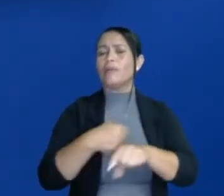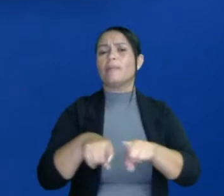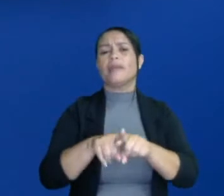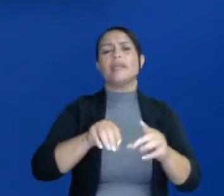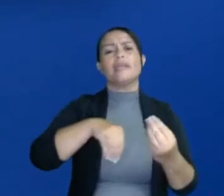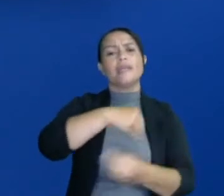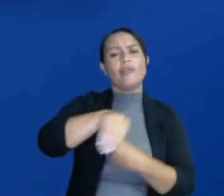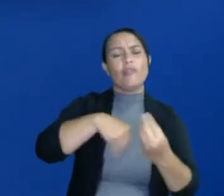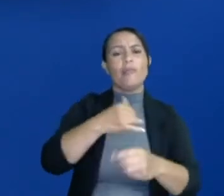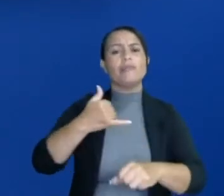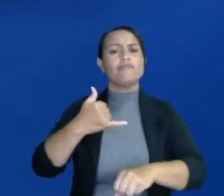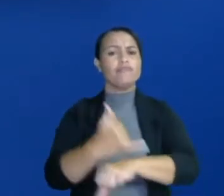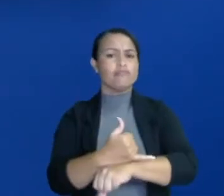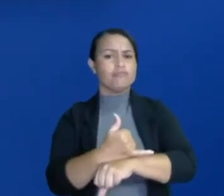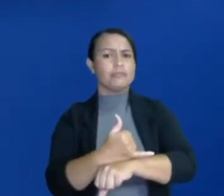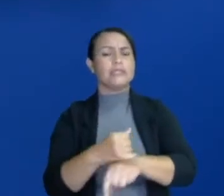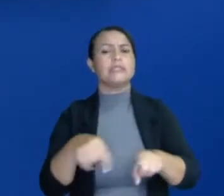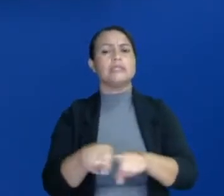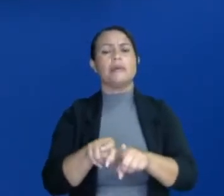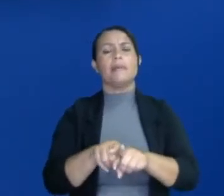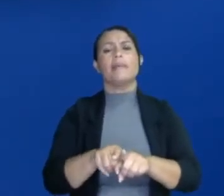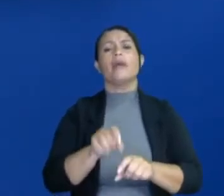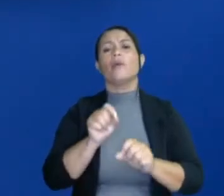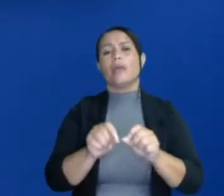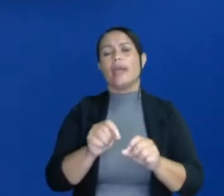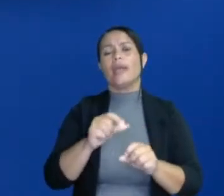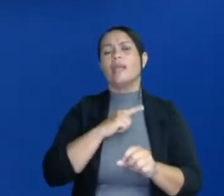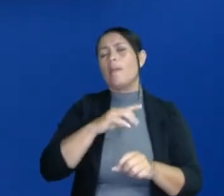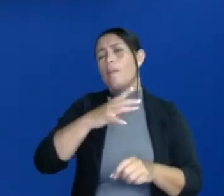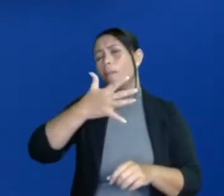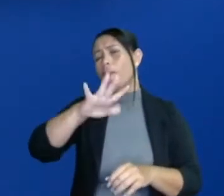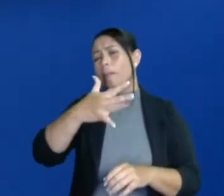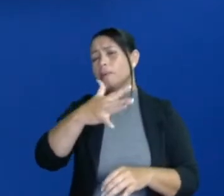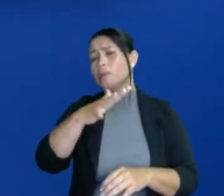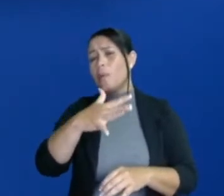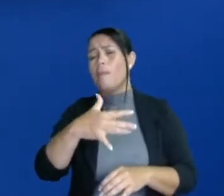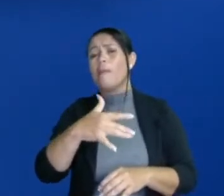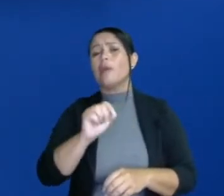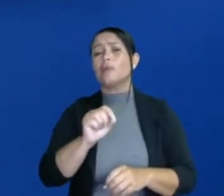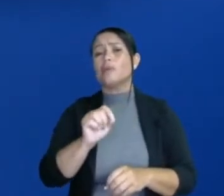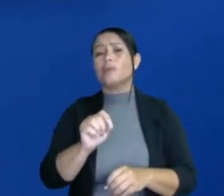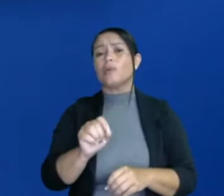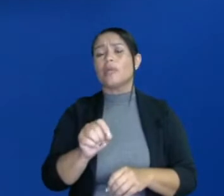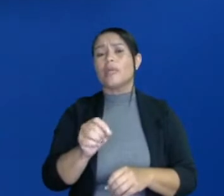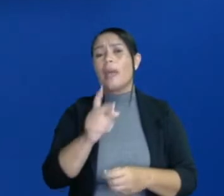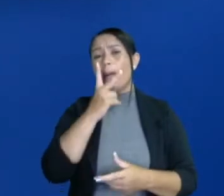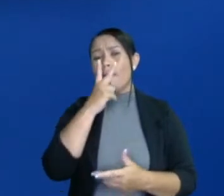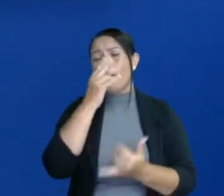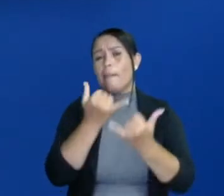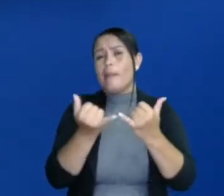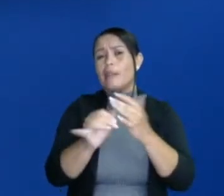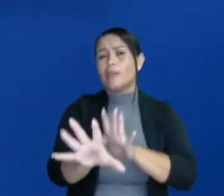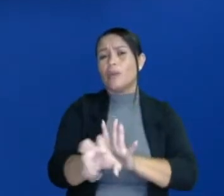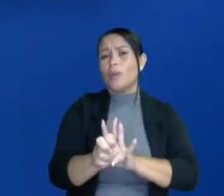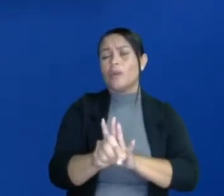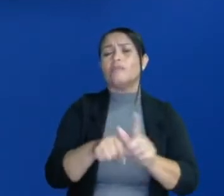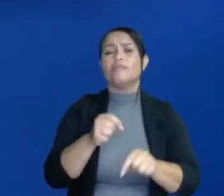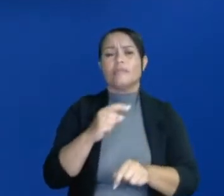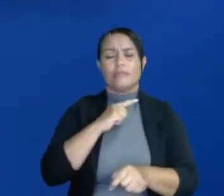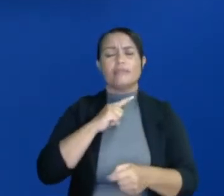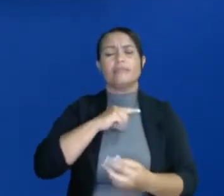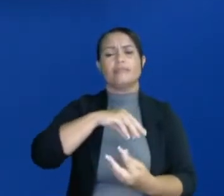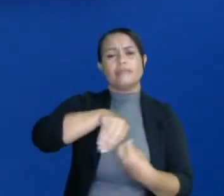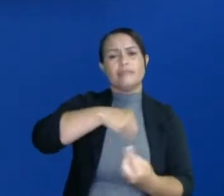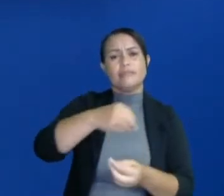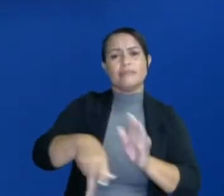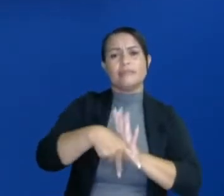ferro, né, mas você tem uma composição grande de ferro e você tem a possibilidade de ter magnetismo, um mecanismo de magnetismo por conta dessa